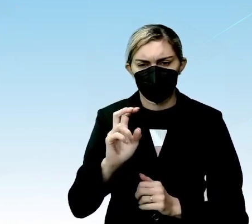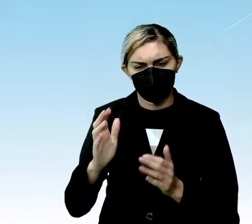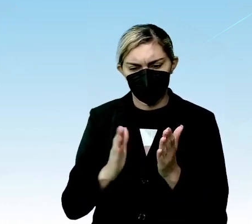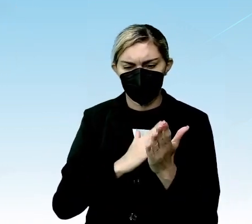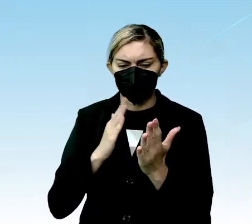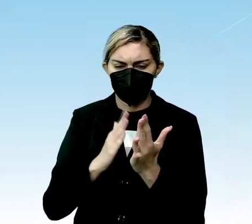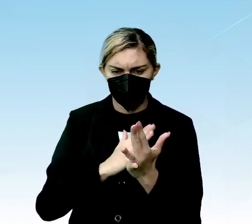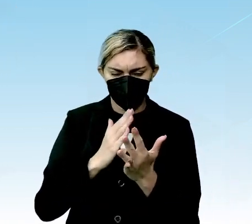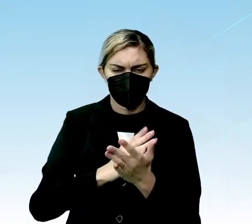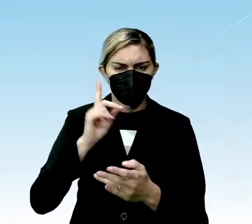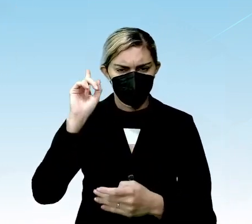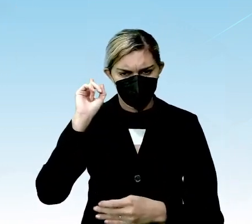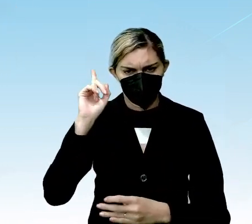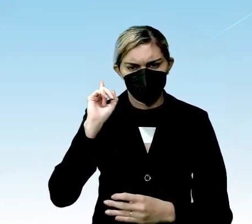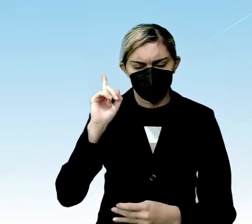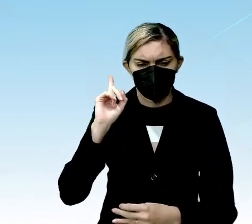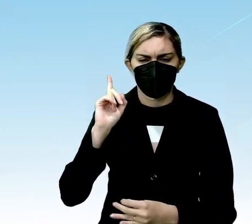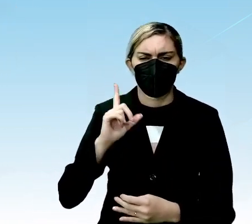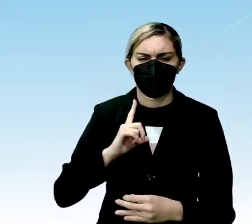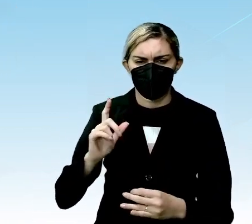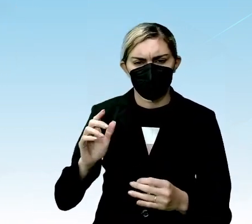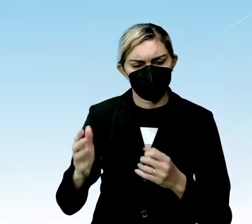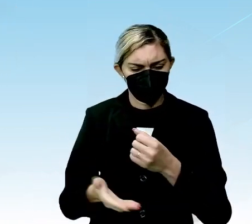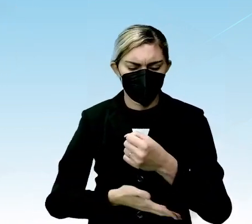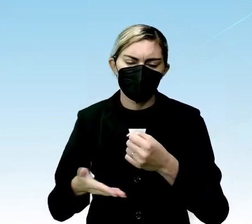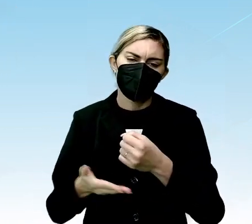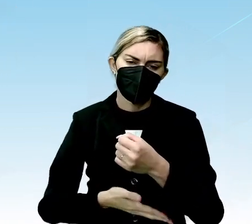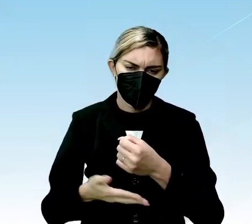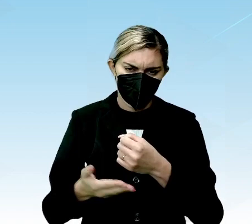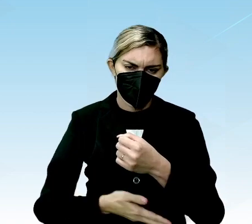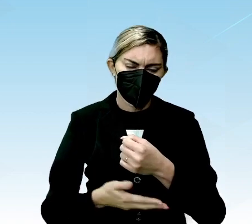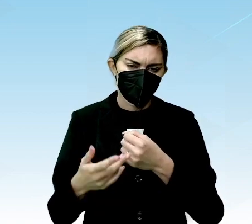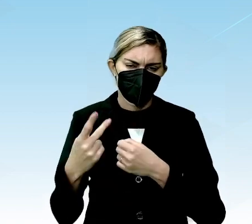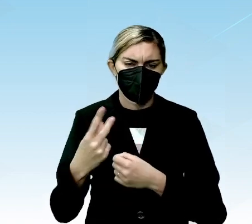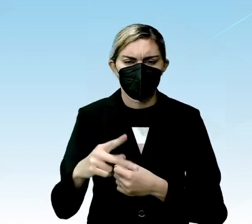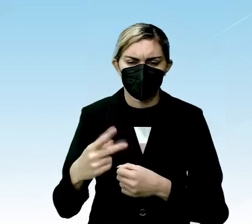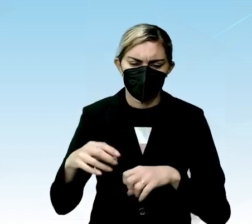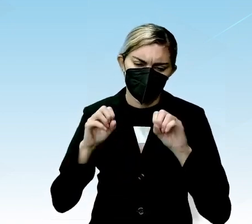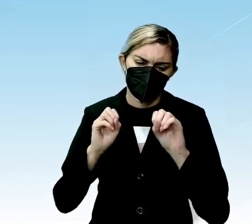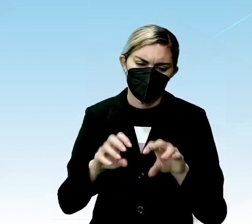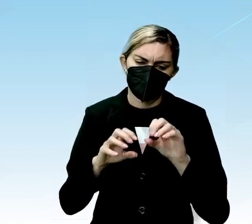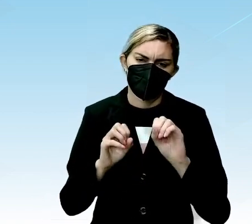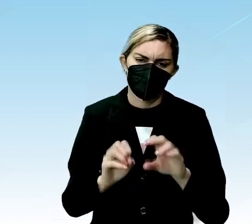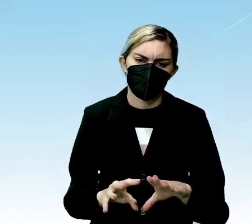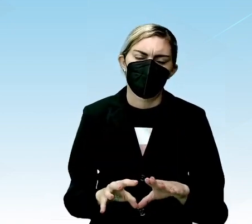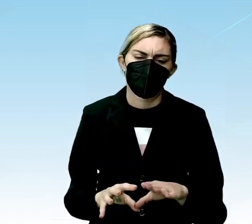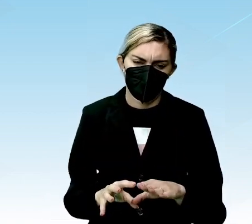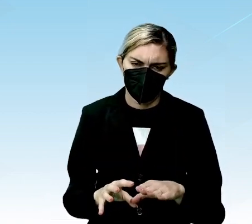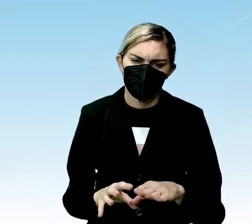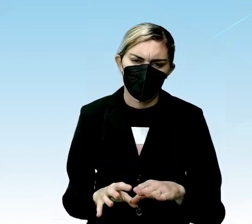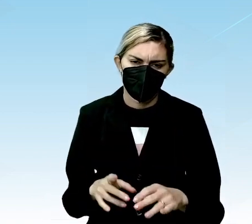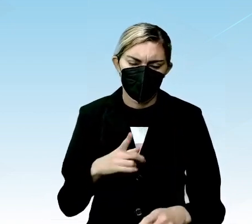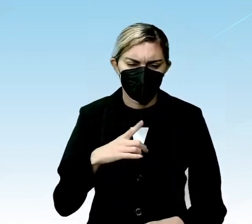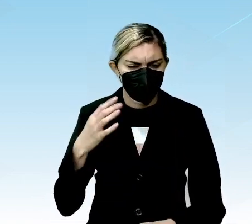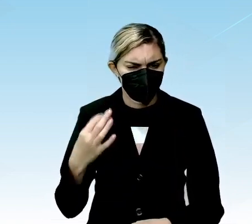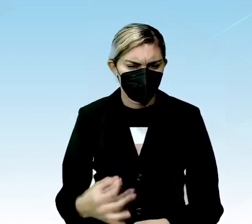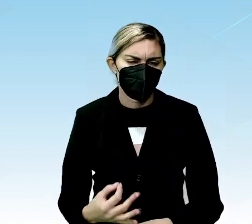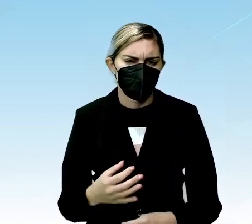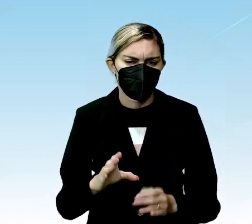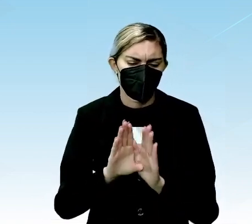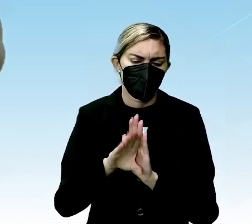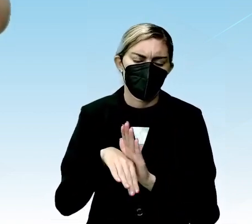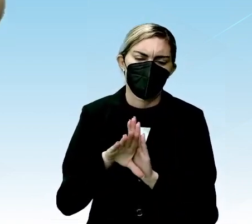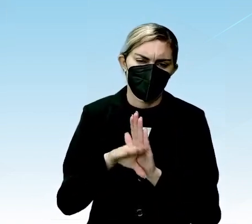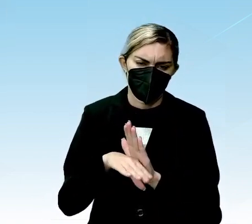livros basilares dão uma base a essa doutrina espírita, certo?